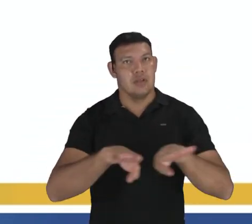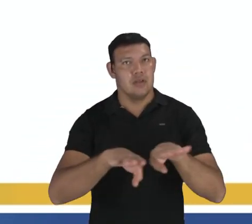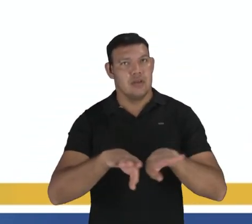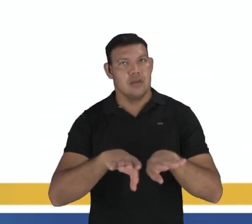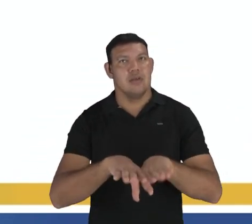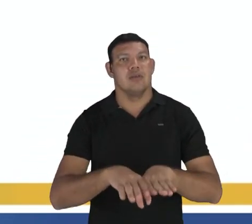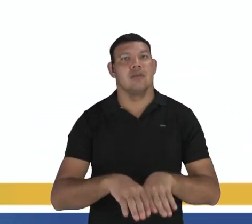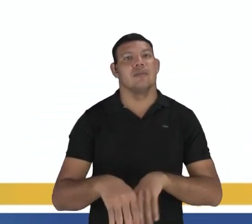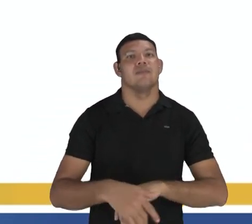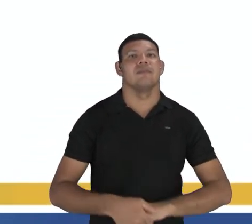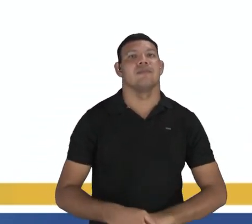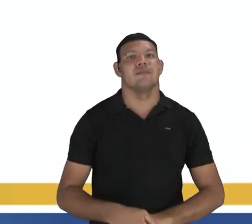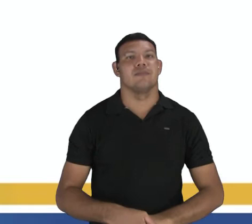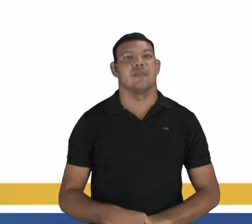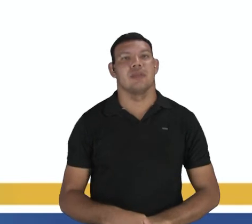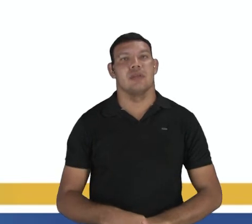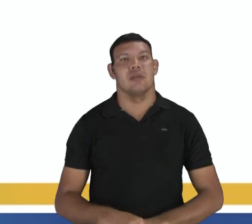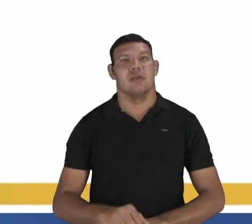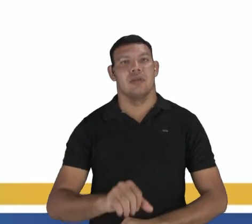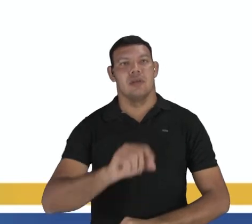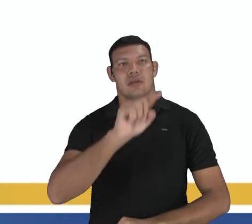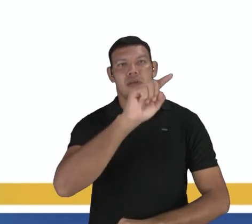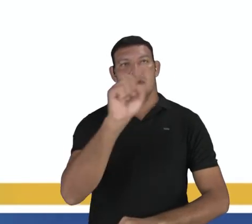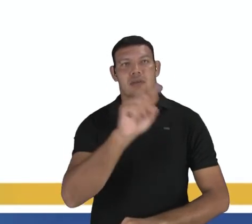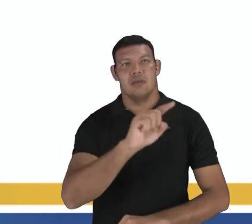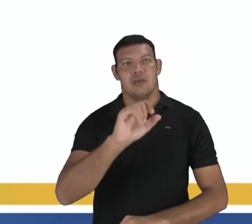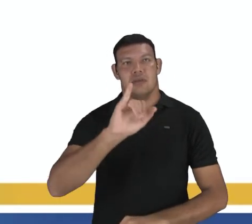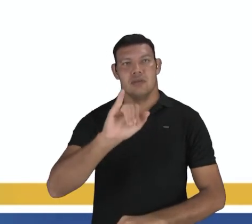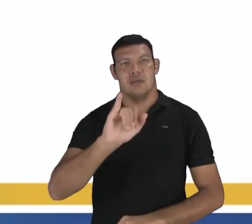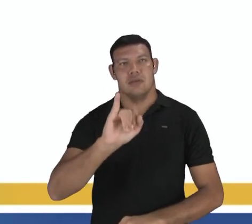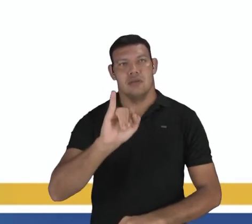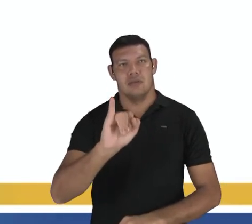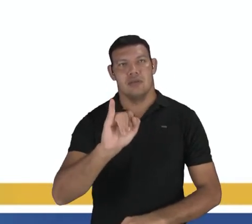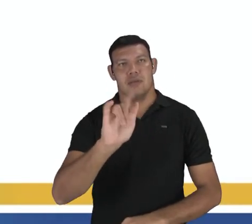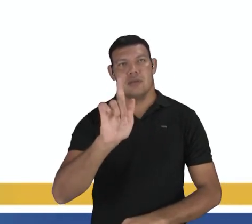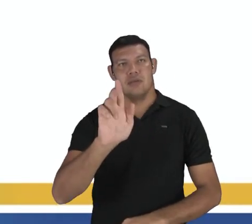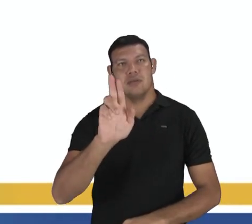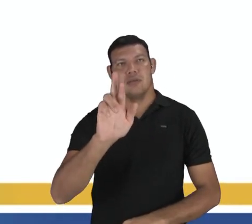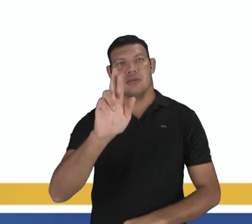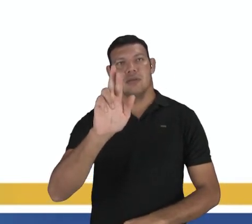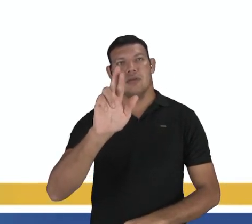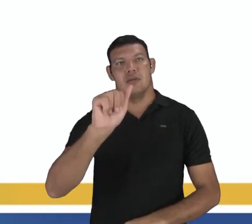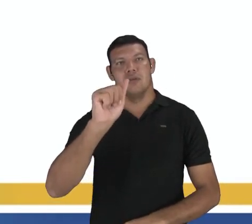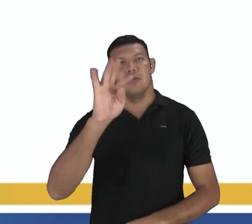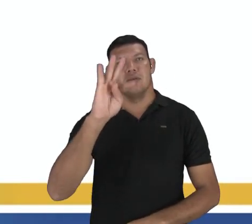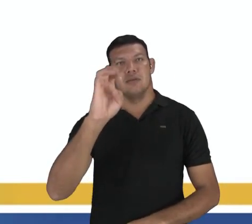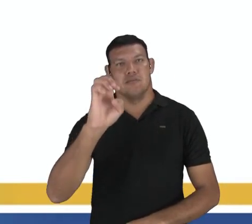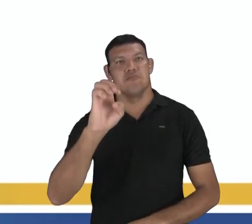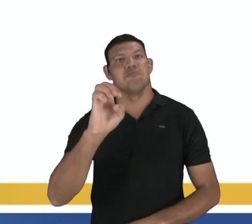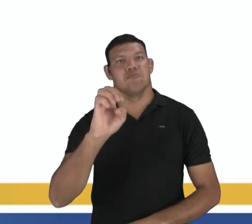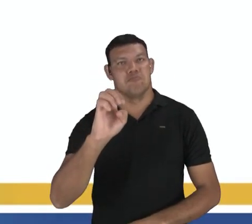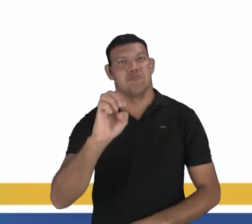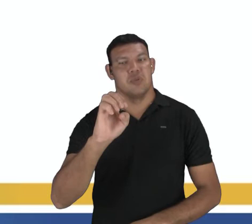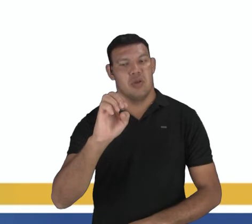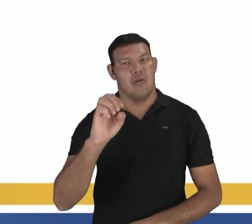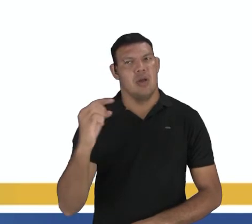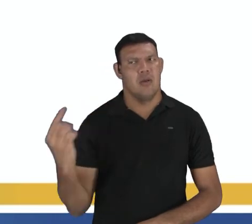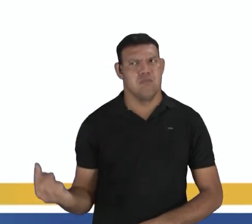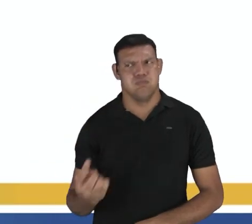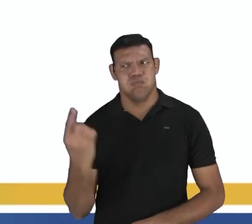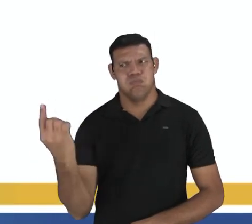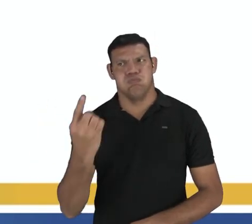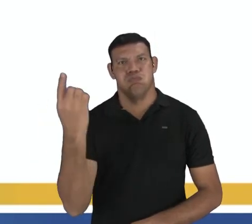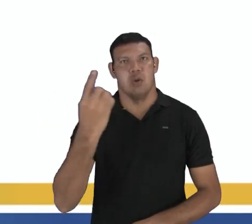semelhante a uma torre com 215 metros de altura, né? Nabucodonosor, aí a gente já vai para a